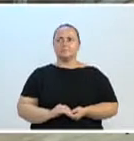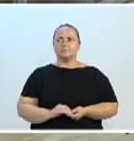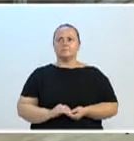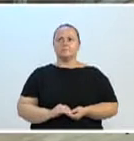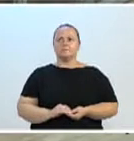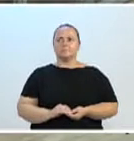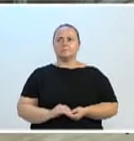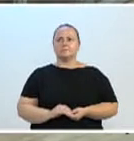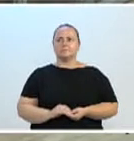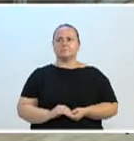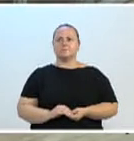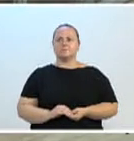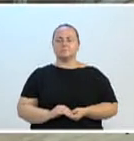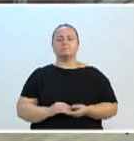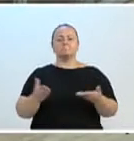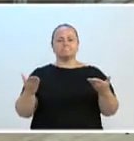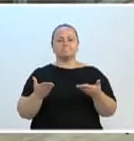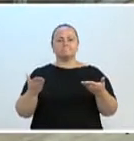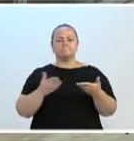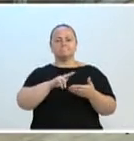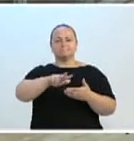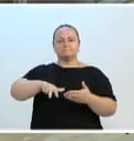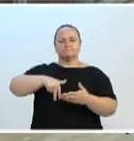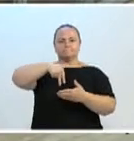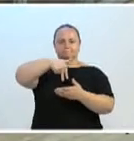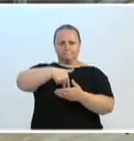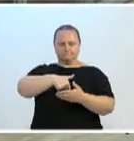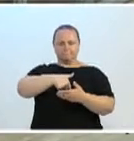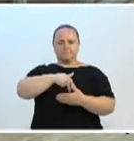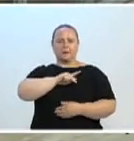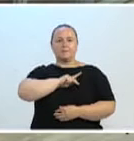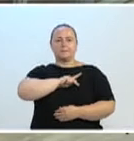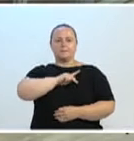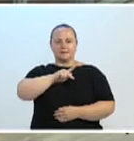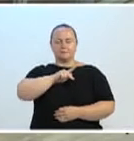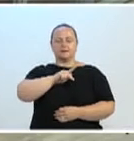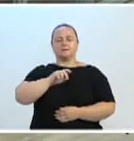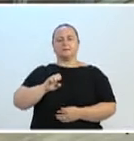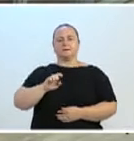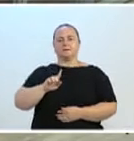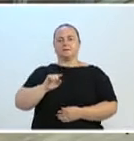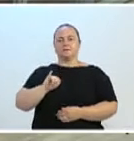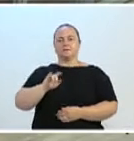Chamamos agora, para se dirigir à tribuna, o presidente eleito, vereador Egídio.